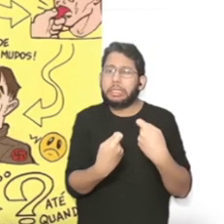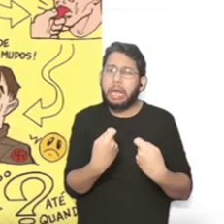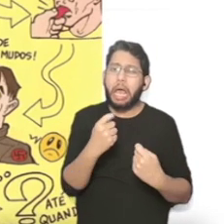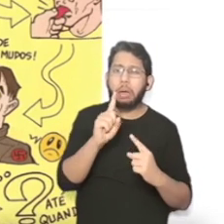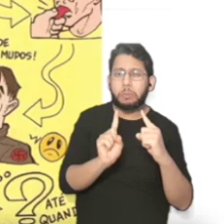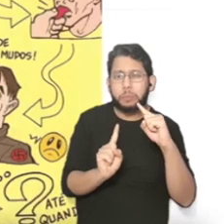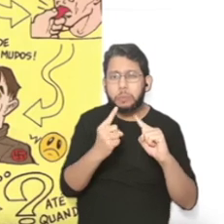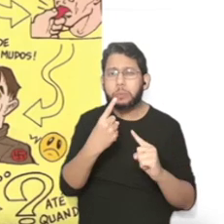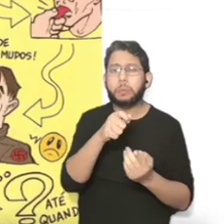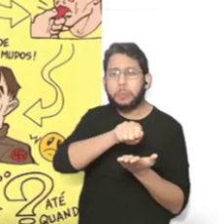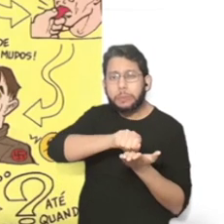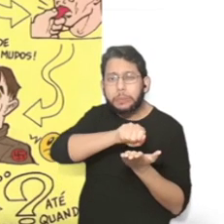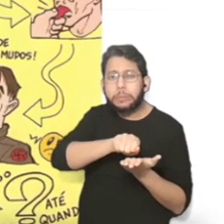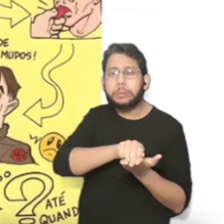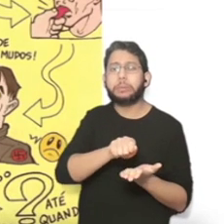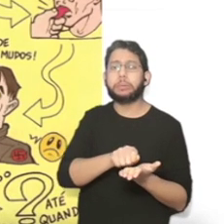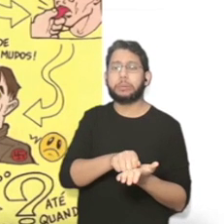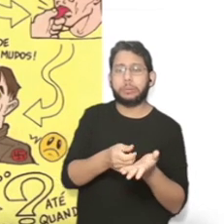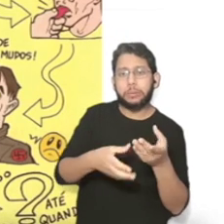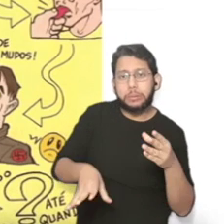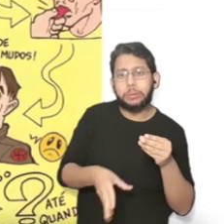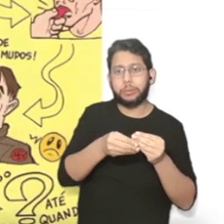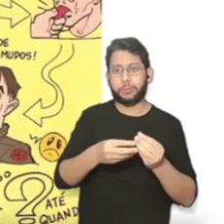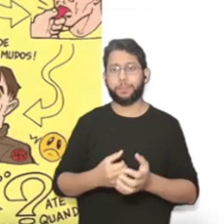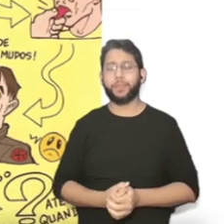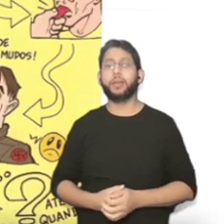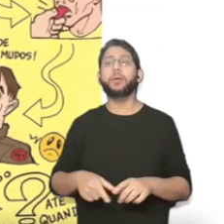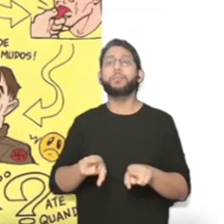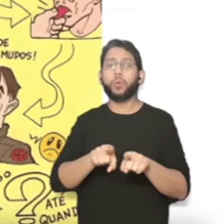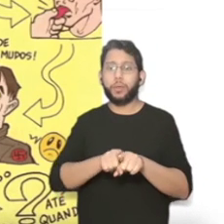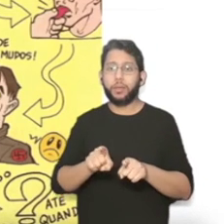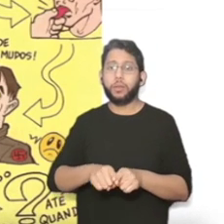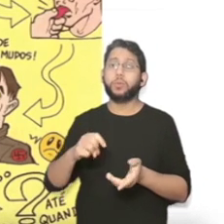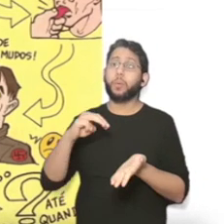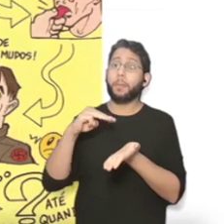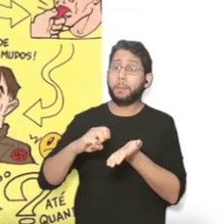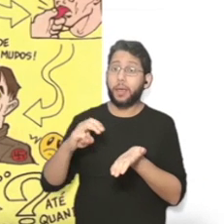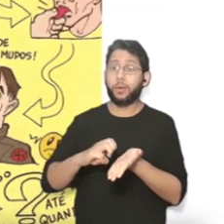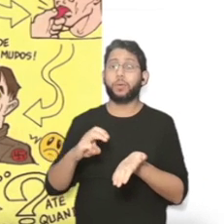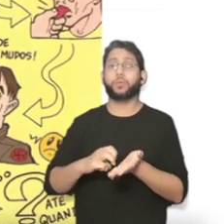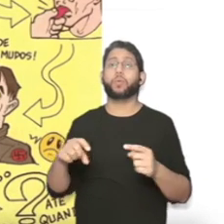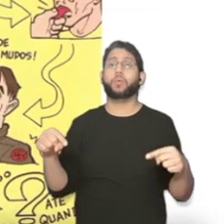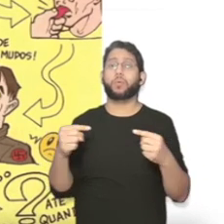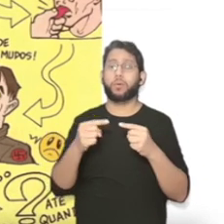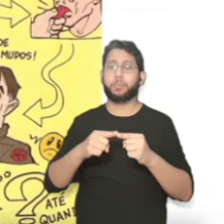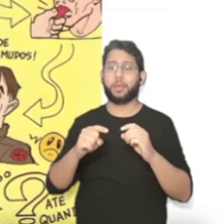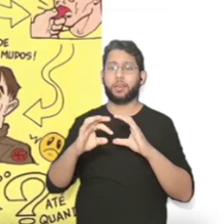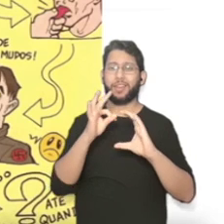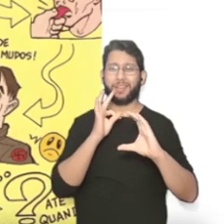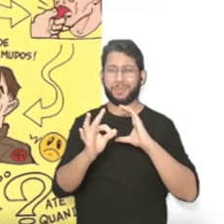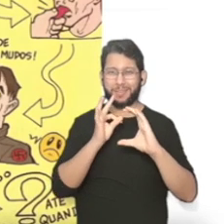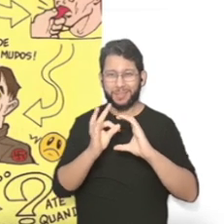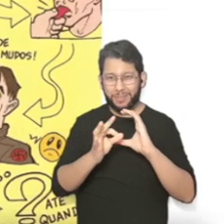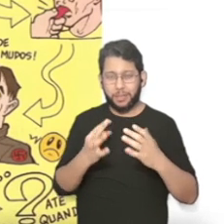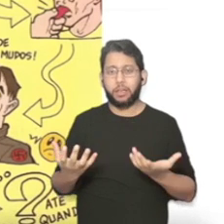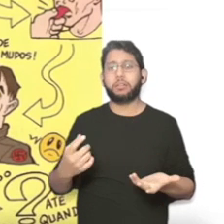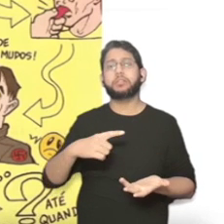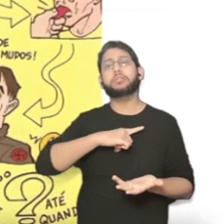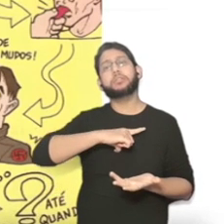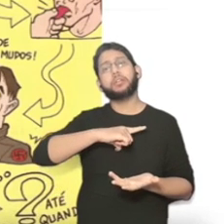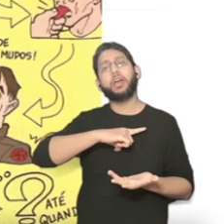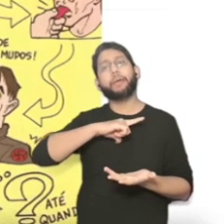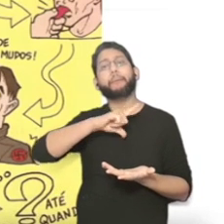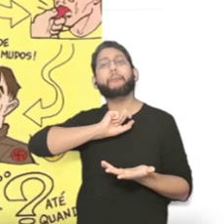entre outros, como a gente já viu em aulas passadas. Com isso, o método foi a comunicação total, ou seja,